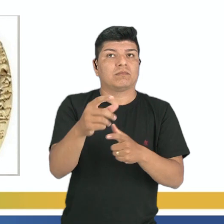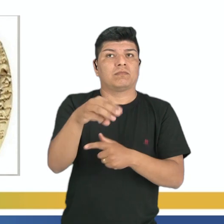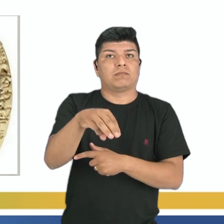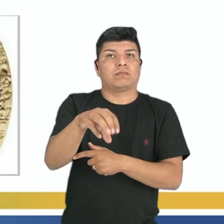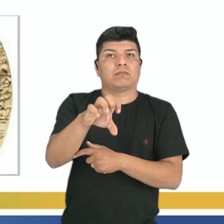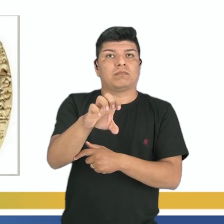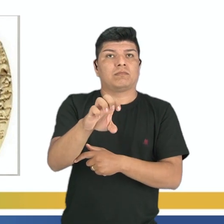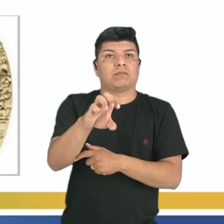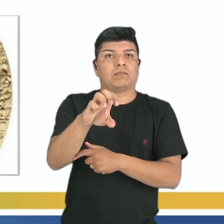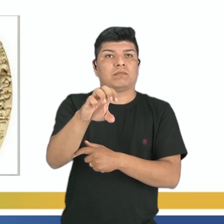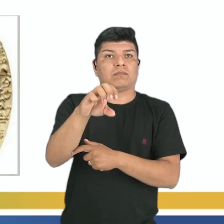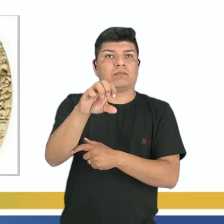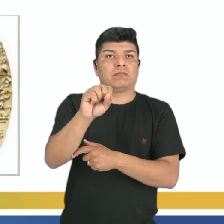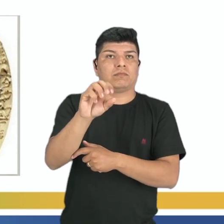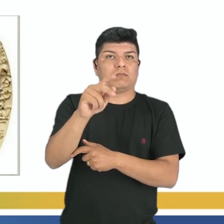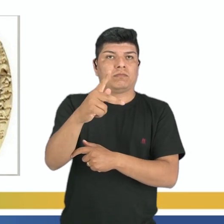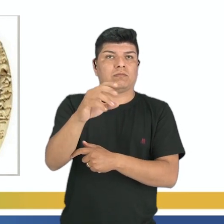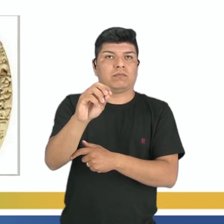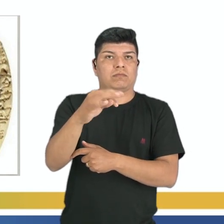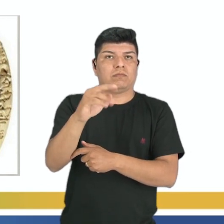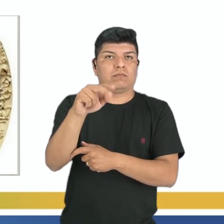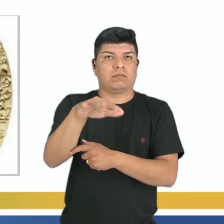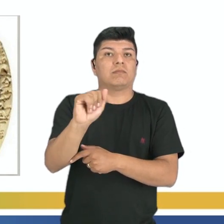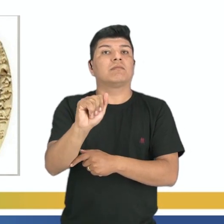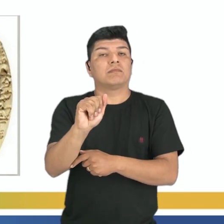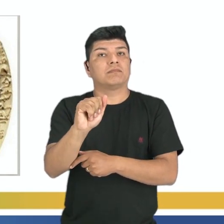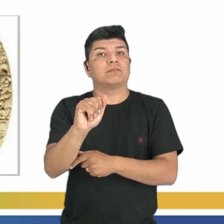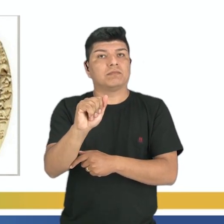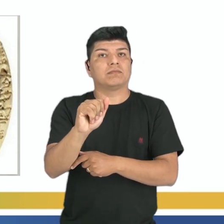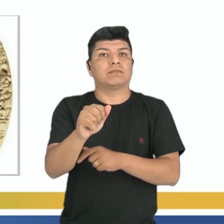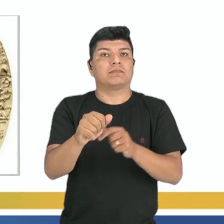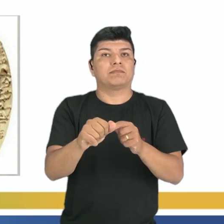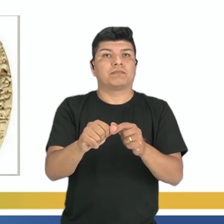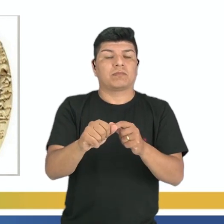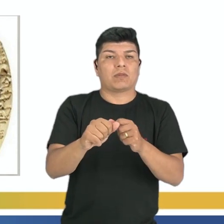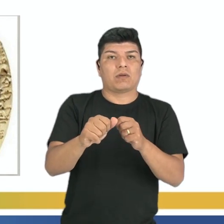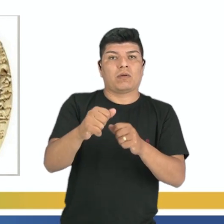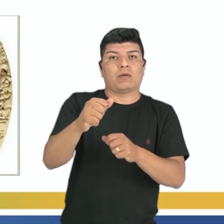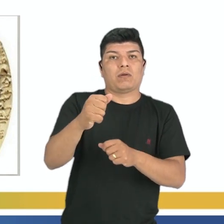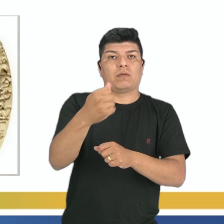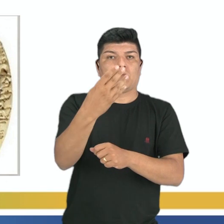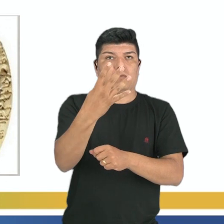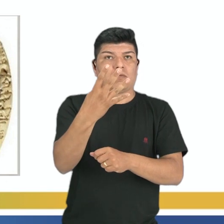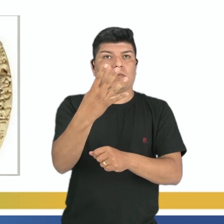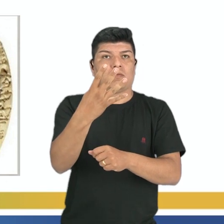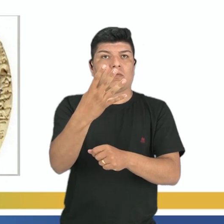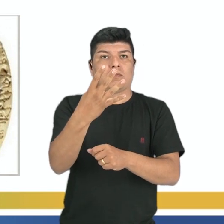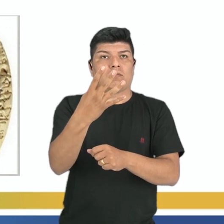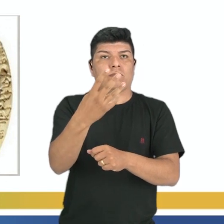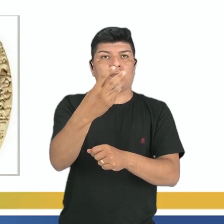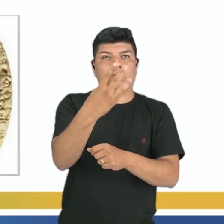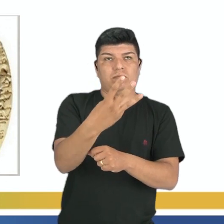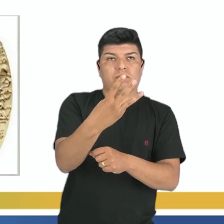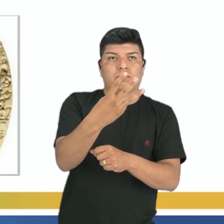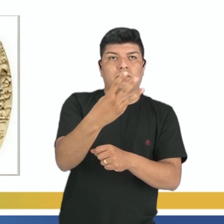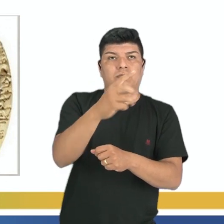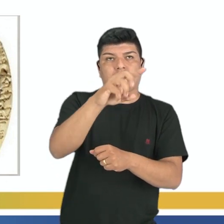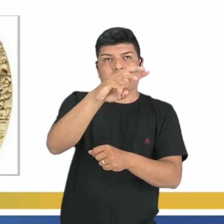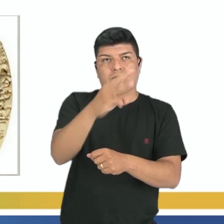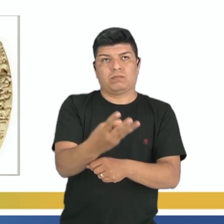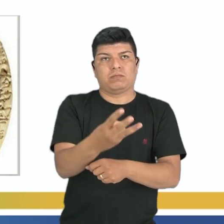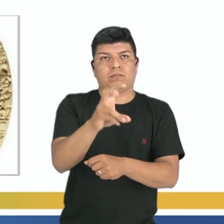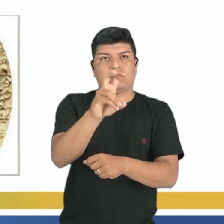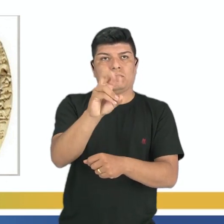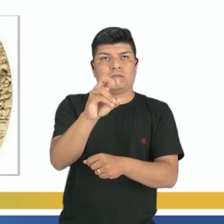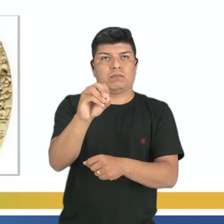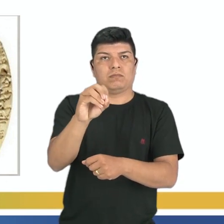3.500 a.C. Alguns autores colocam 4.000 a.C., é até mais aceito, né? Foi inventada pelos sumérios.